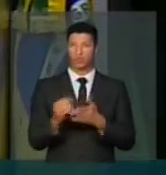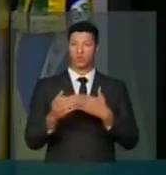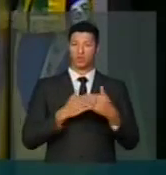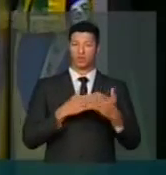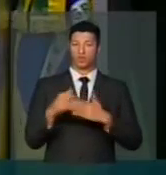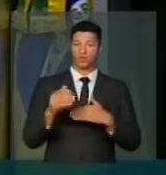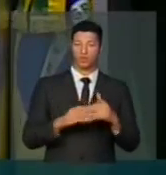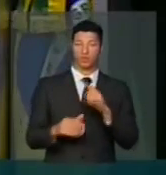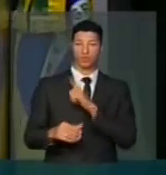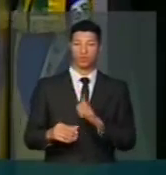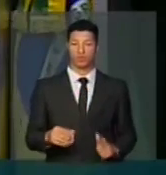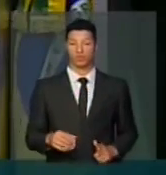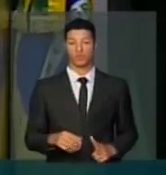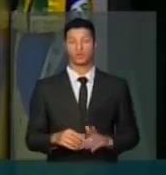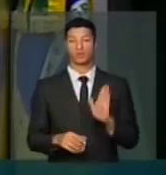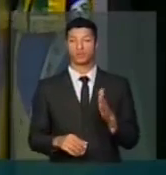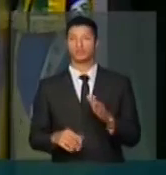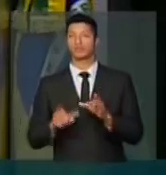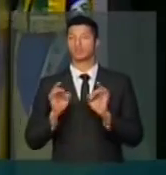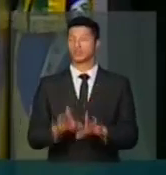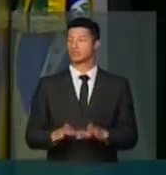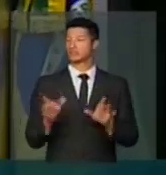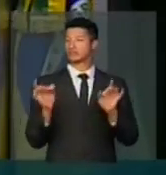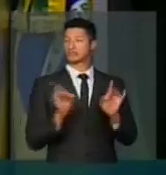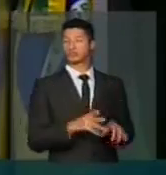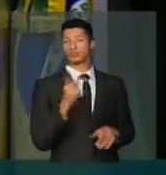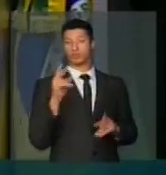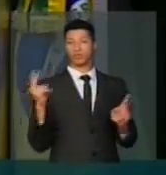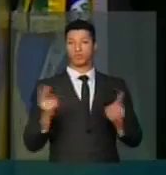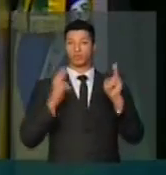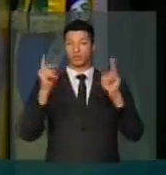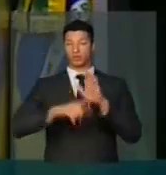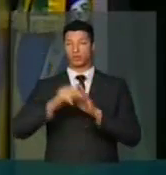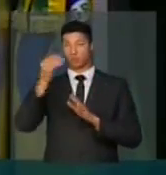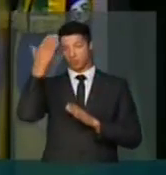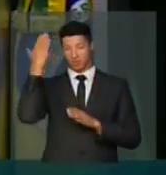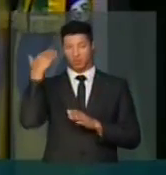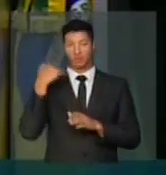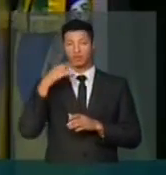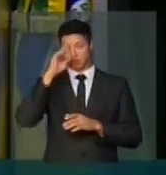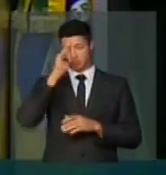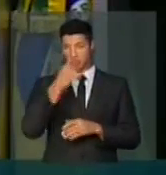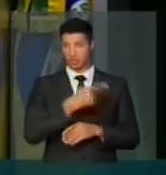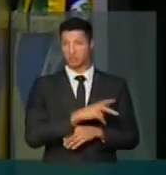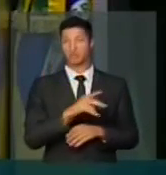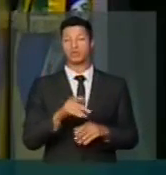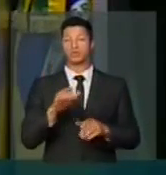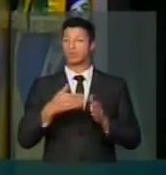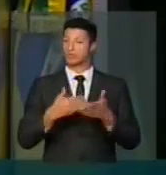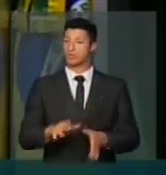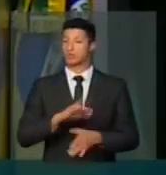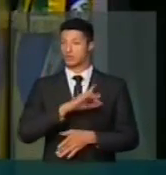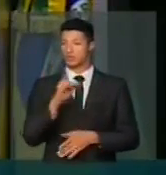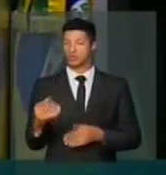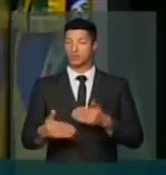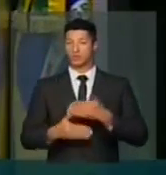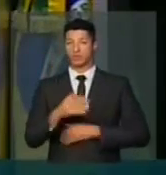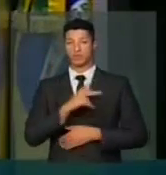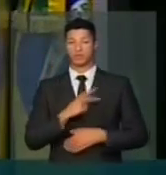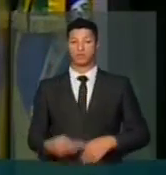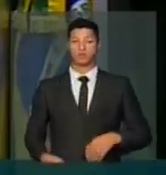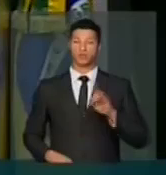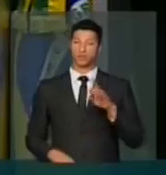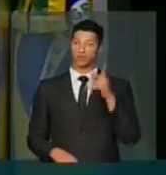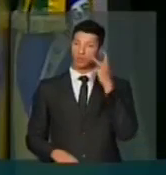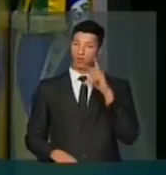qualquer setor do governo. Já deslegitimou sua vitória na eleição passada e desmoralizou seu mandato. O resto de seus dias à frente da presidência será apenas